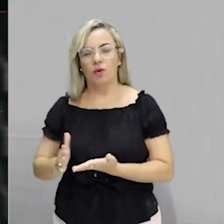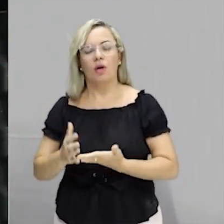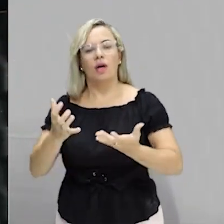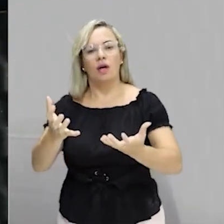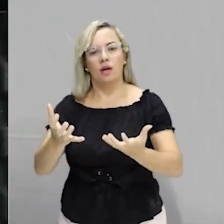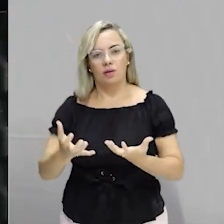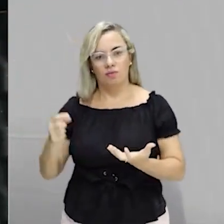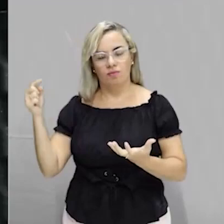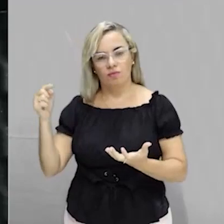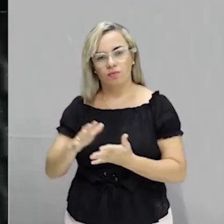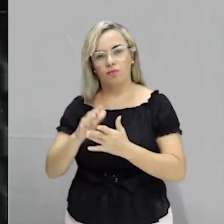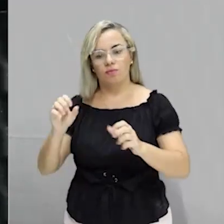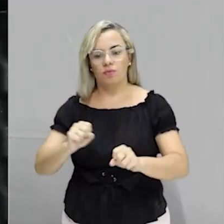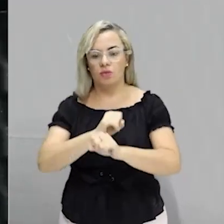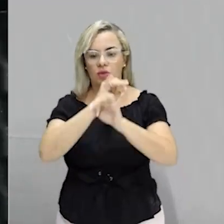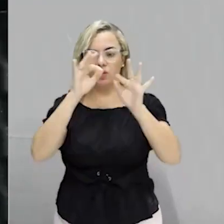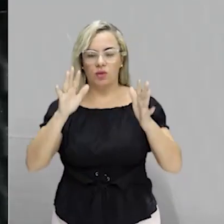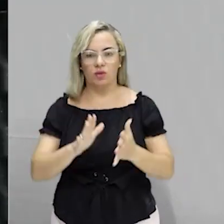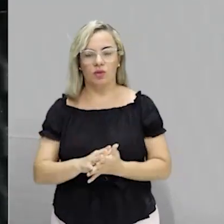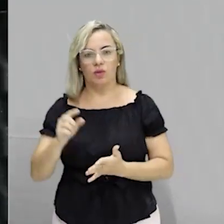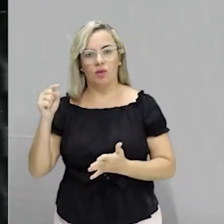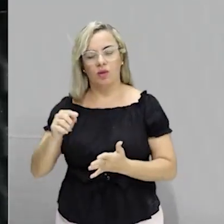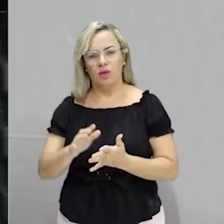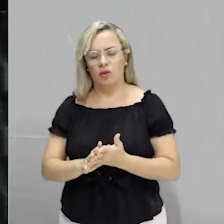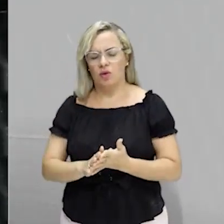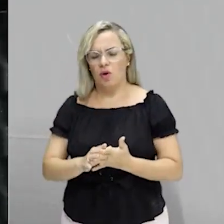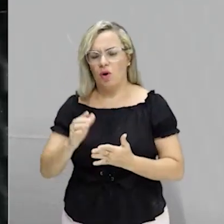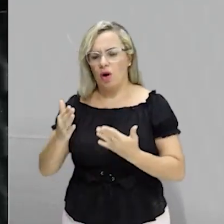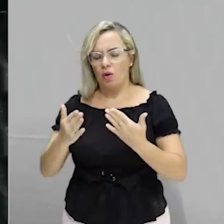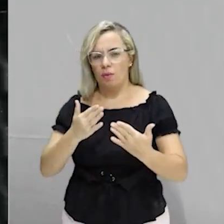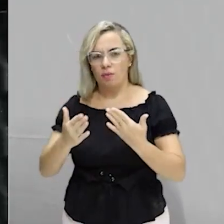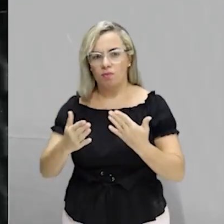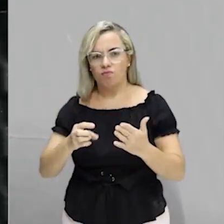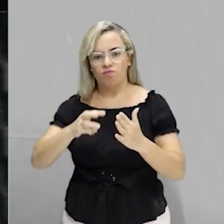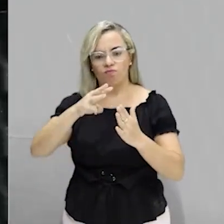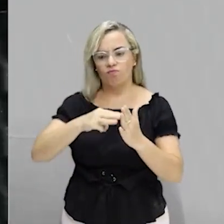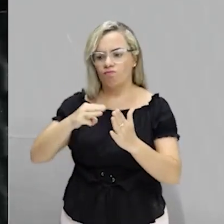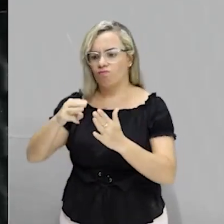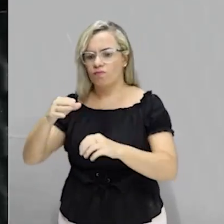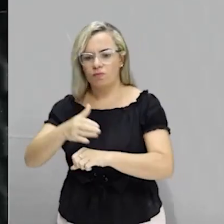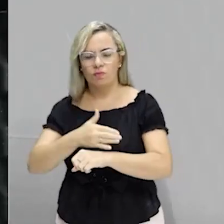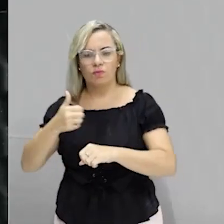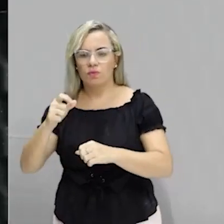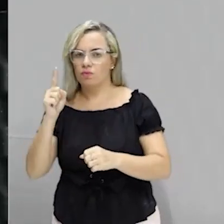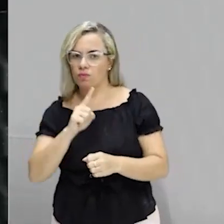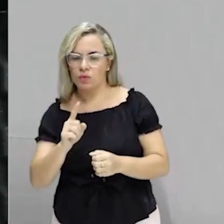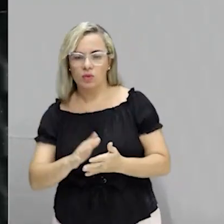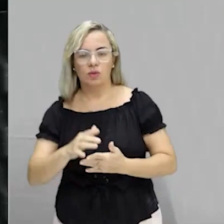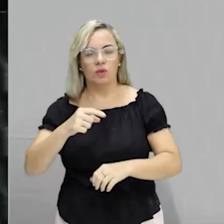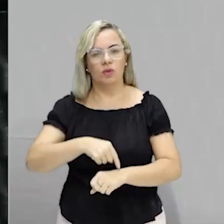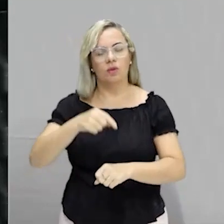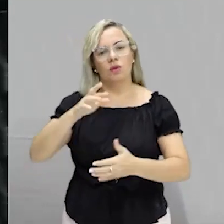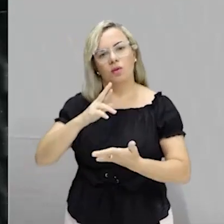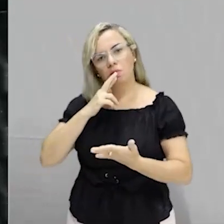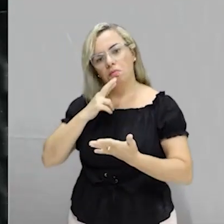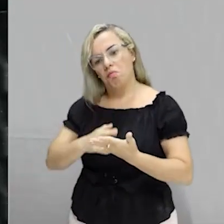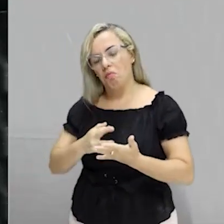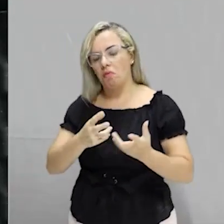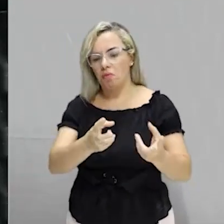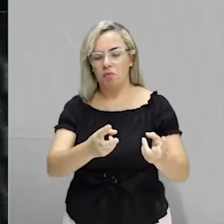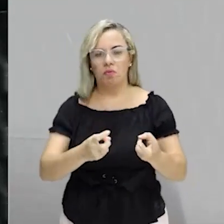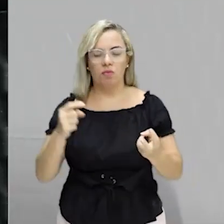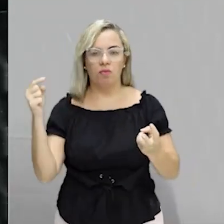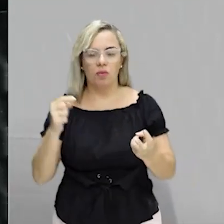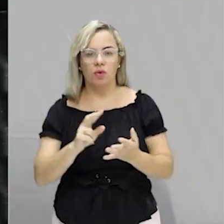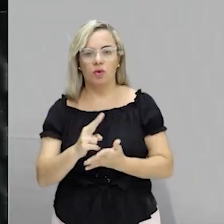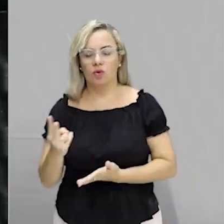deixar bem claro que não existe um método melhor do que o outro. No teu momento de resolução, tu vais perceber qual